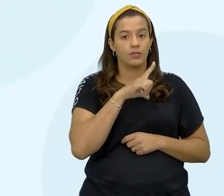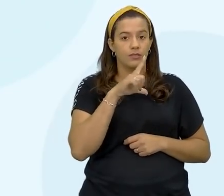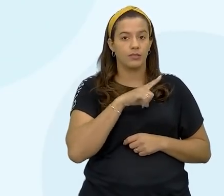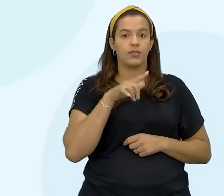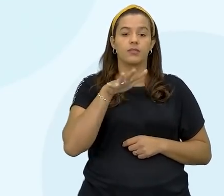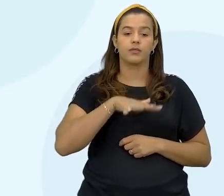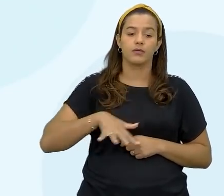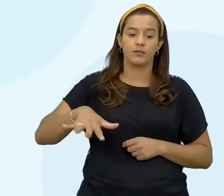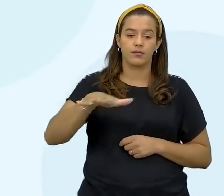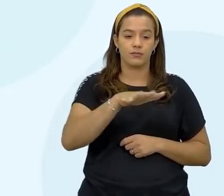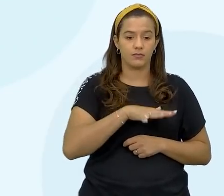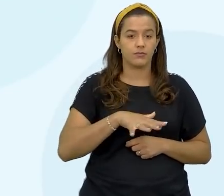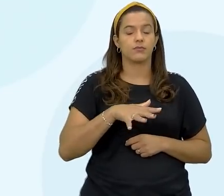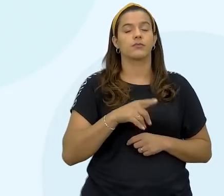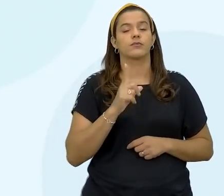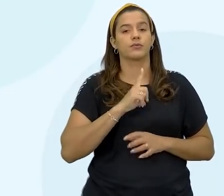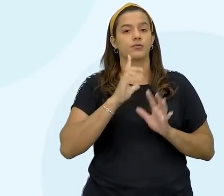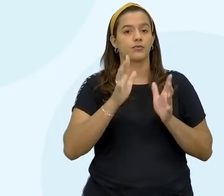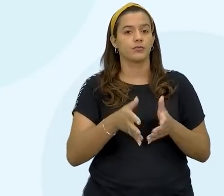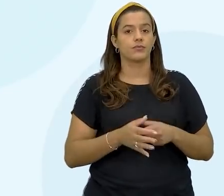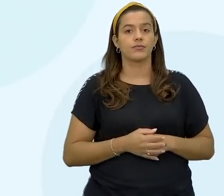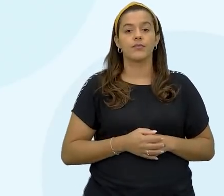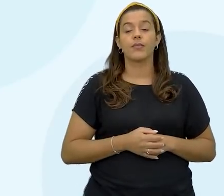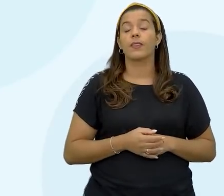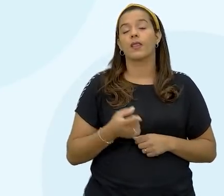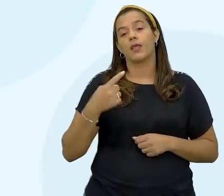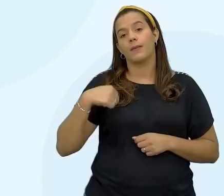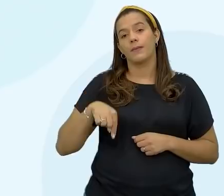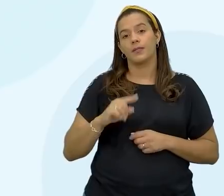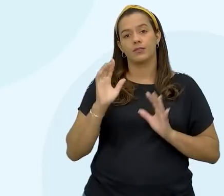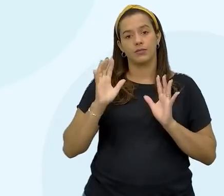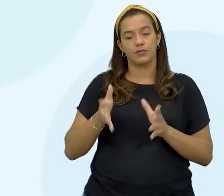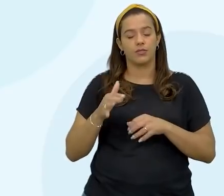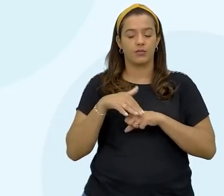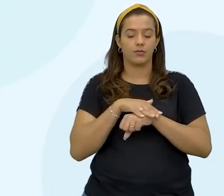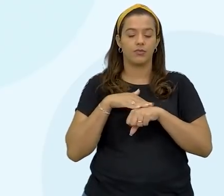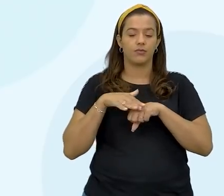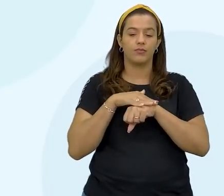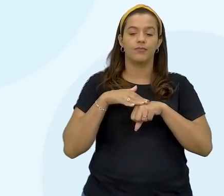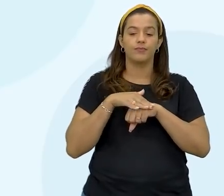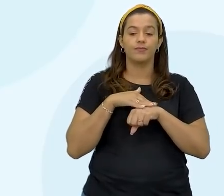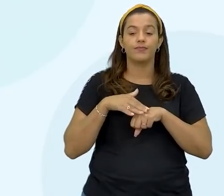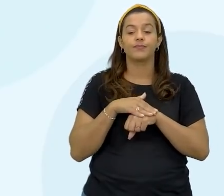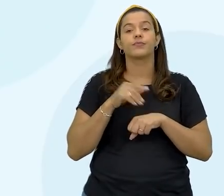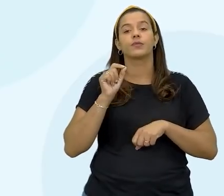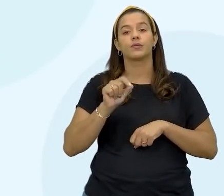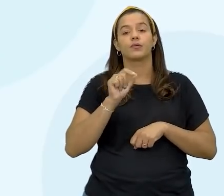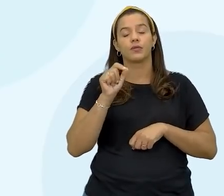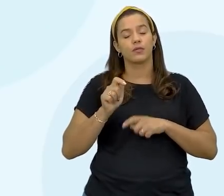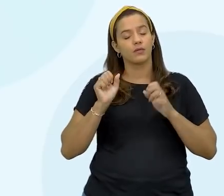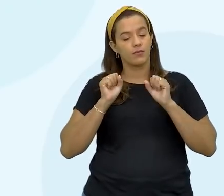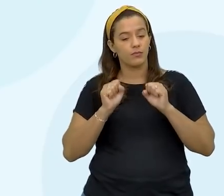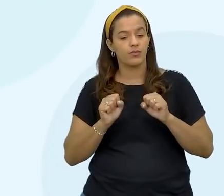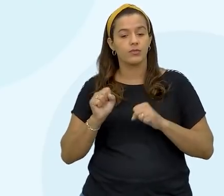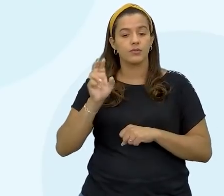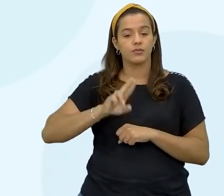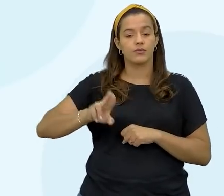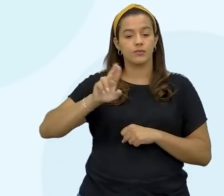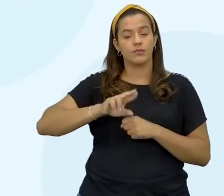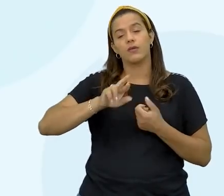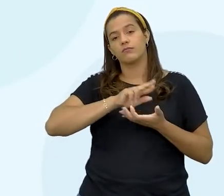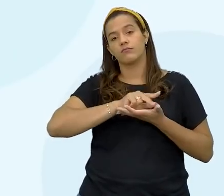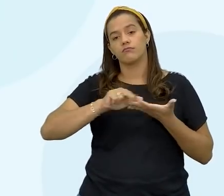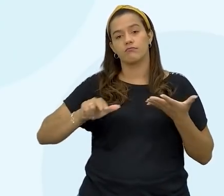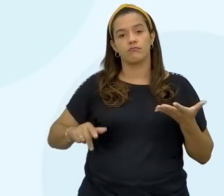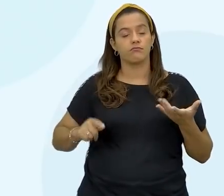é a avaliação diagnóstica de entrada. Mas a gente já conversou que pode ser usados diversos